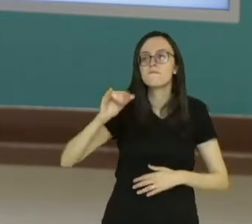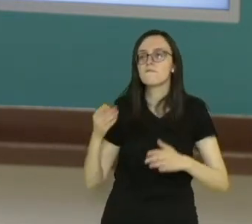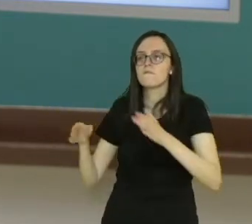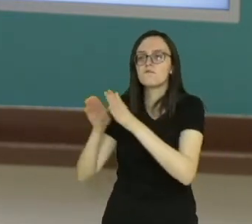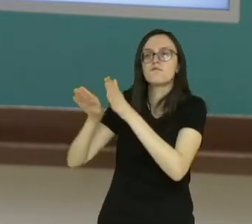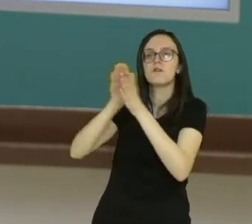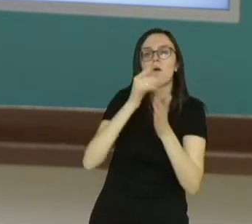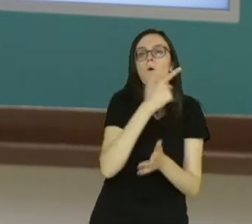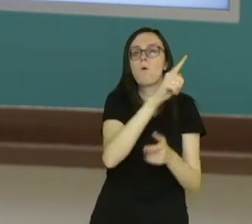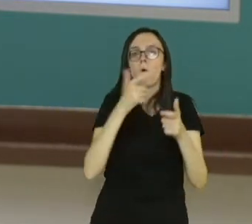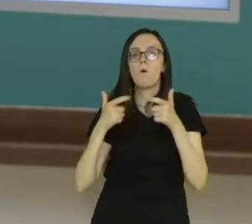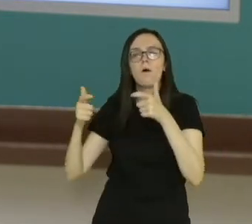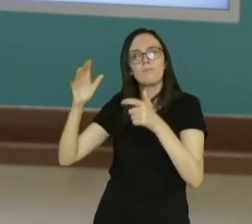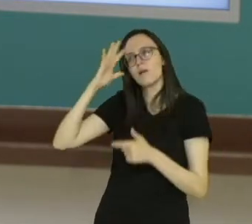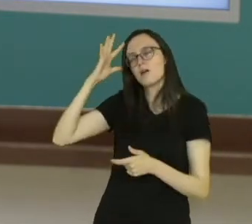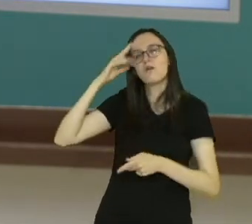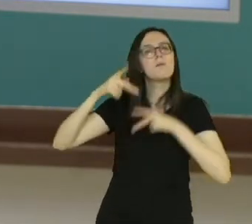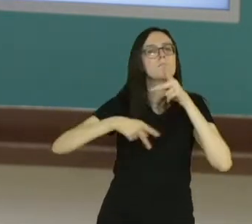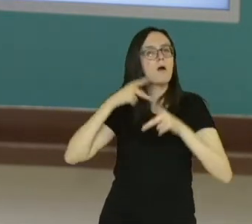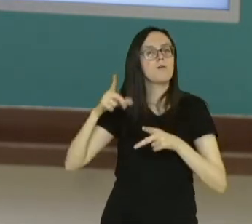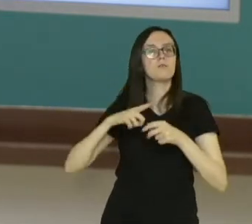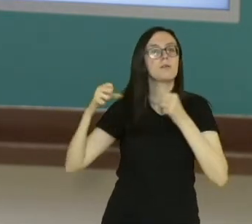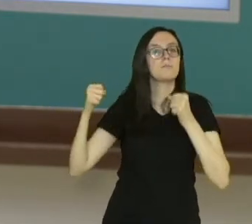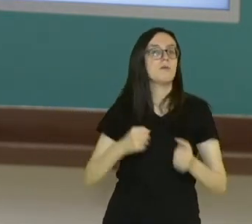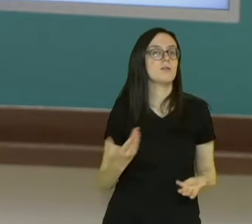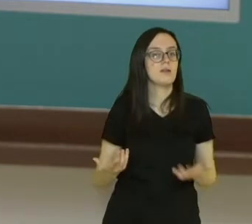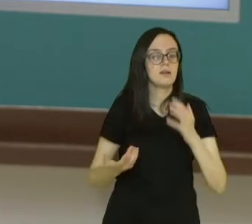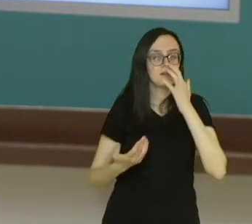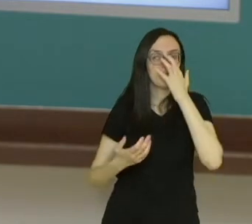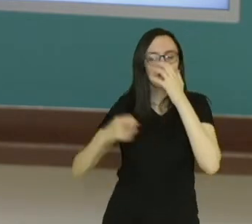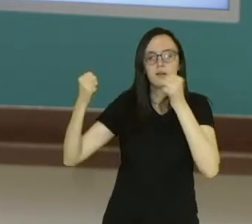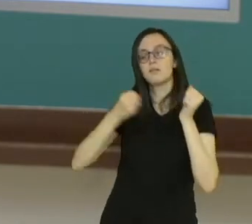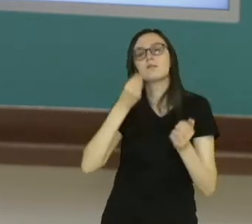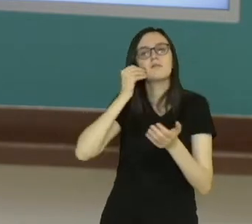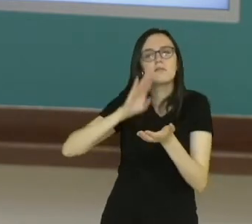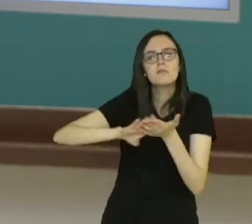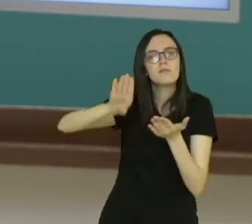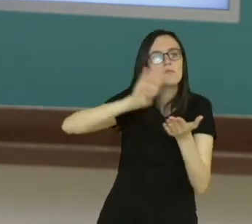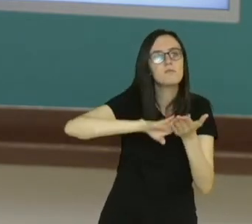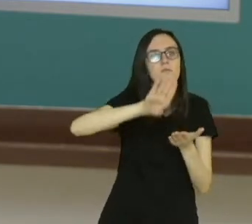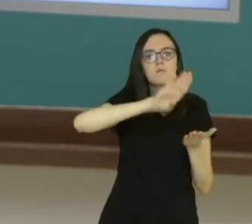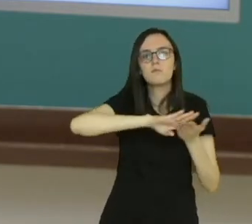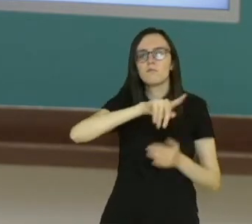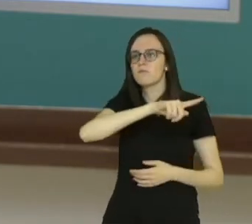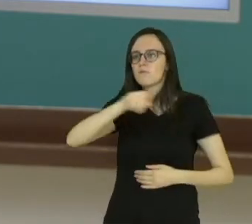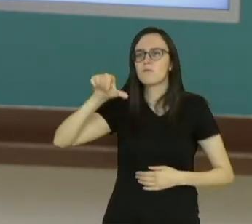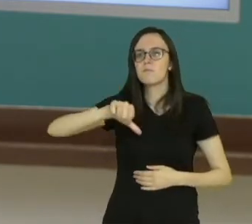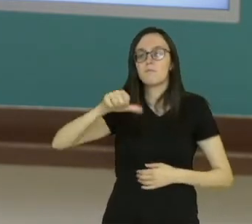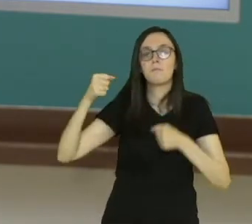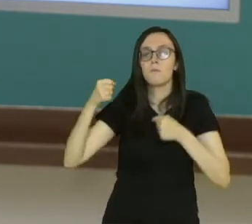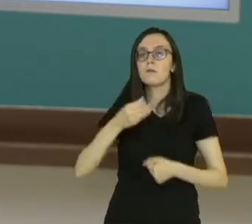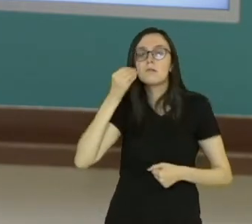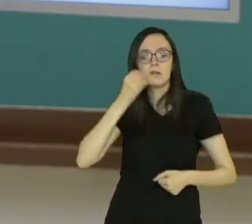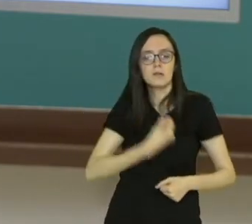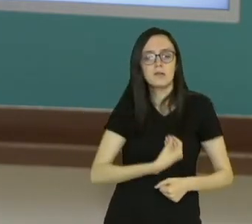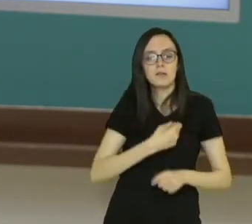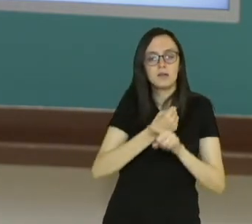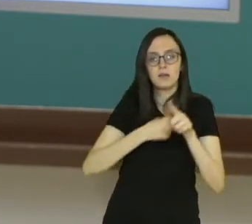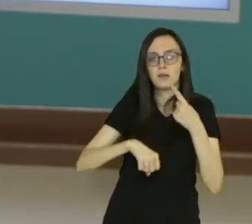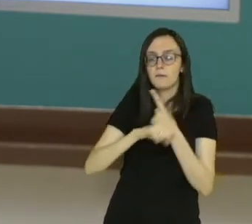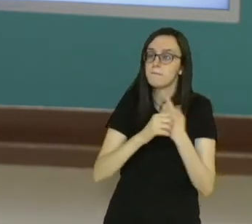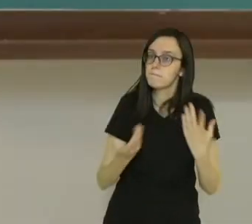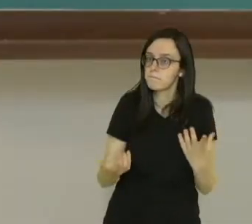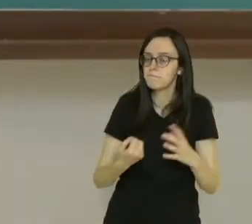outros locais. Já imaginou o povo tendo poder e podendo tirar os tiranos do poder e tentando viver numa sociedade